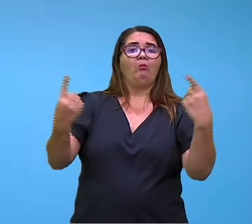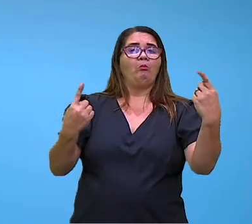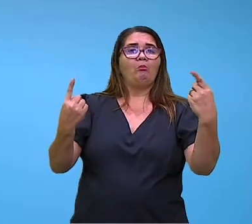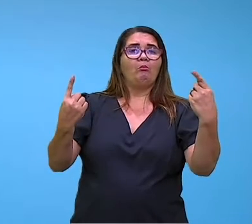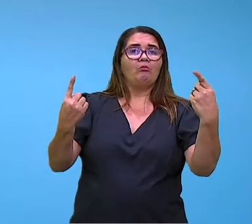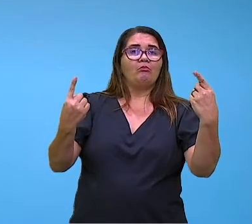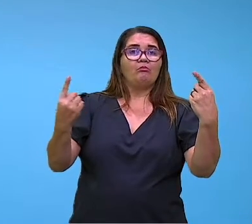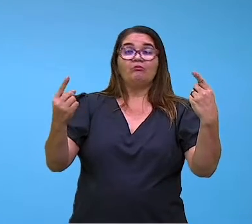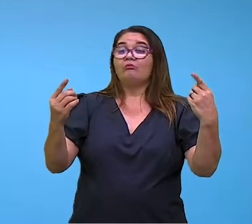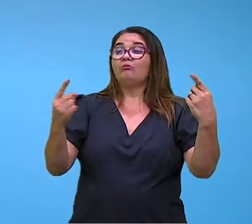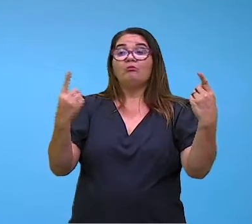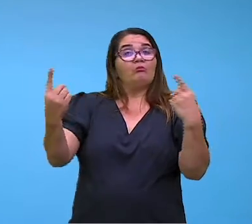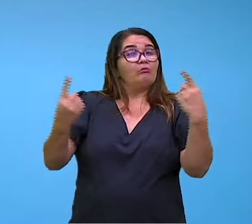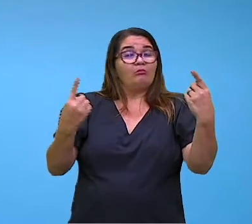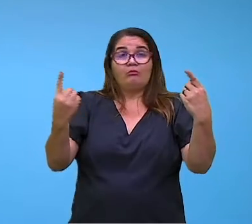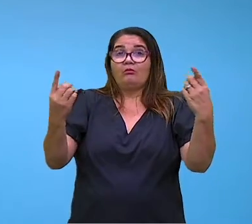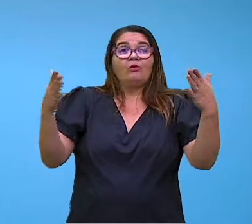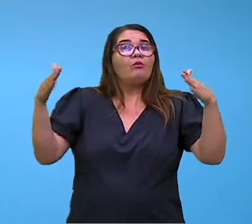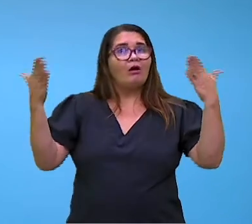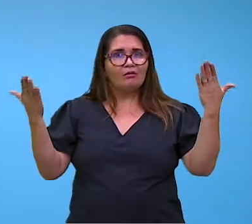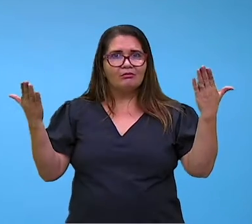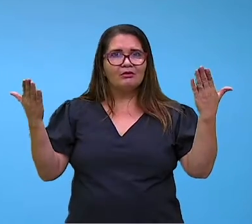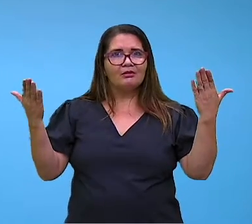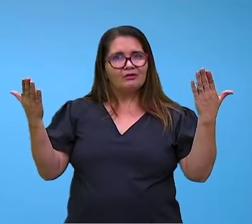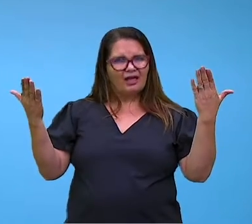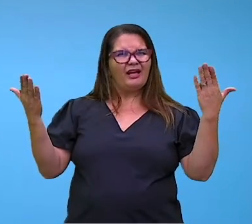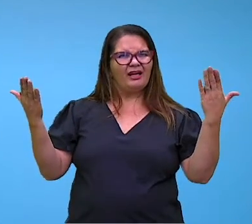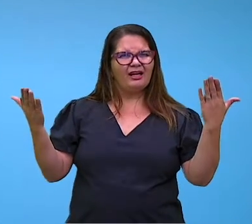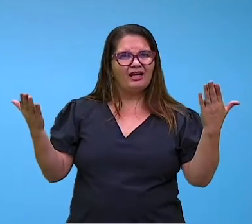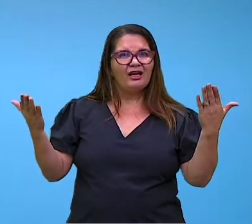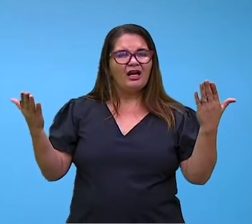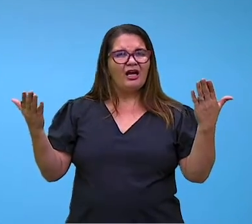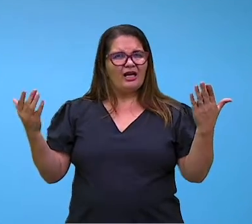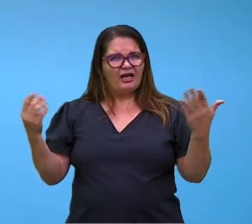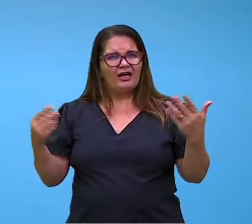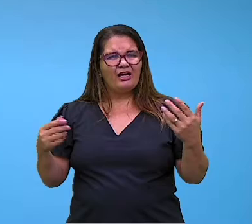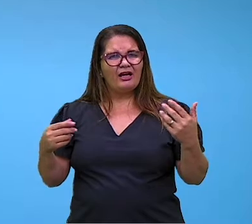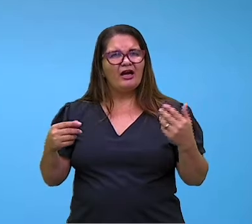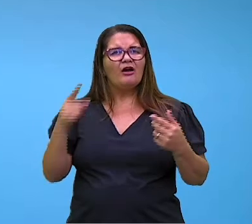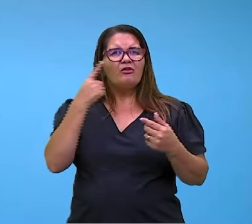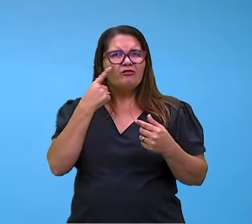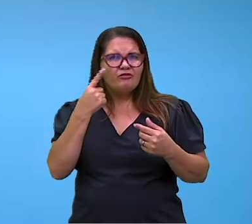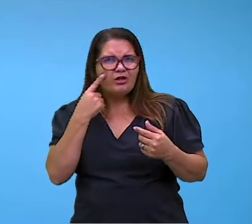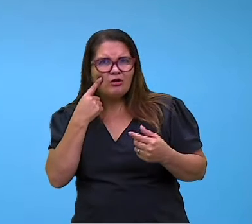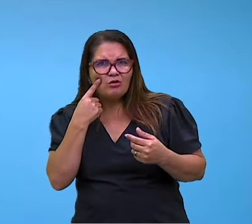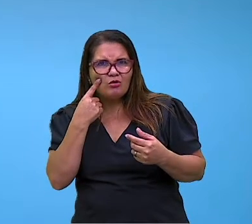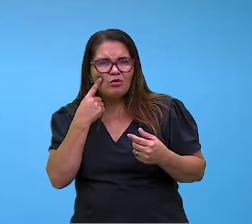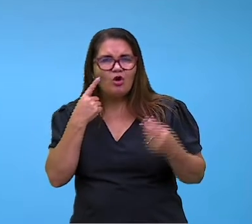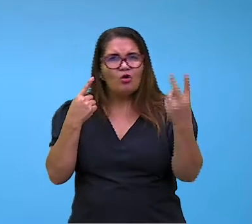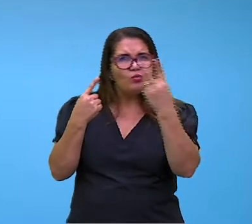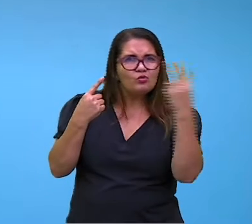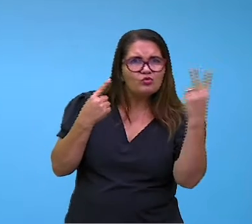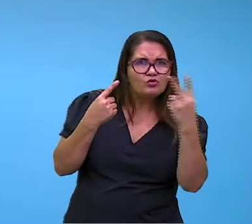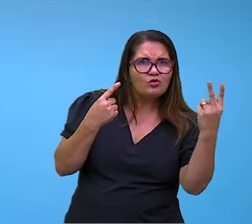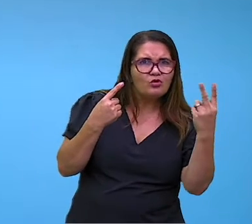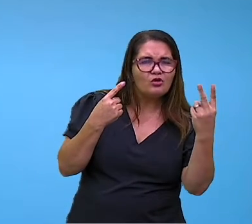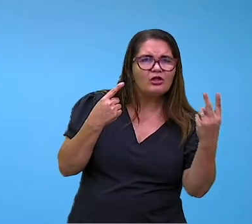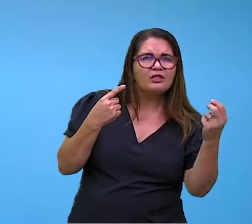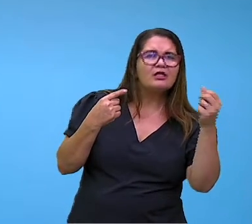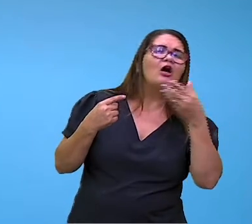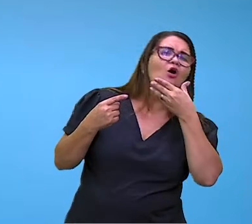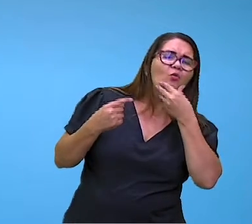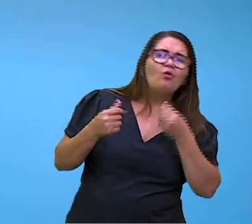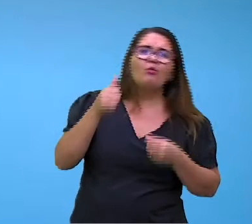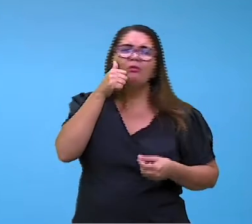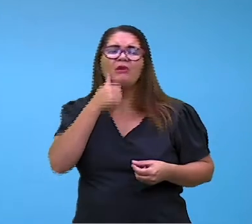nesses anos todos da nossa vida? Eles estão de cabelinho branco, já estão velhinhos. Então, no caso aqui, we are going